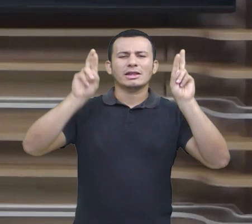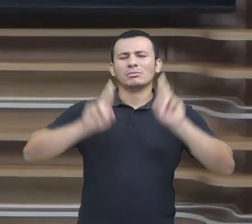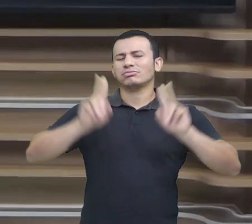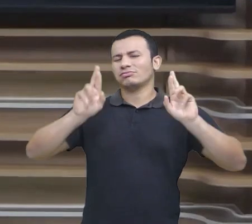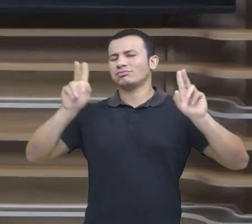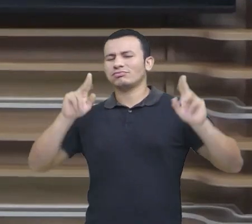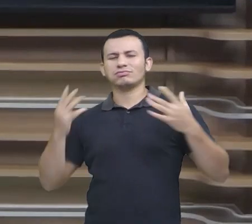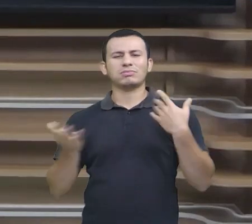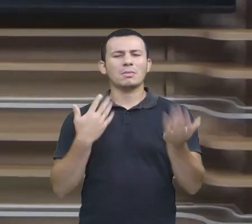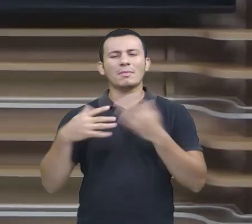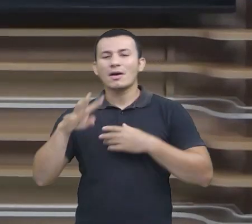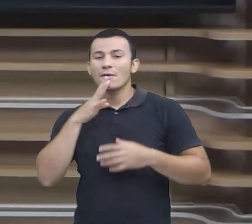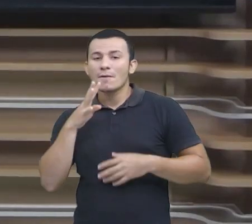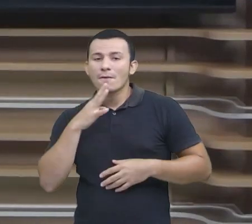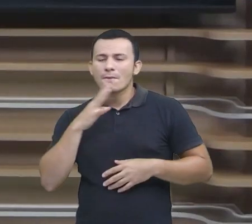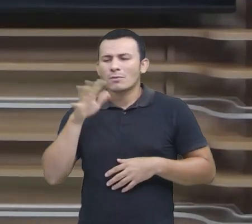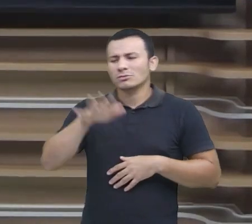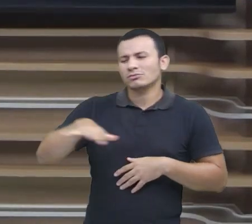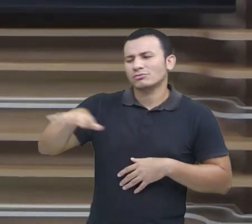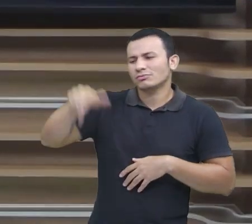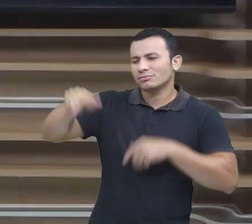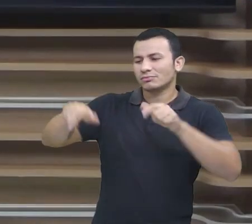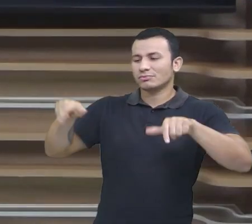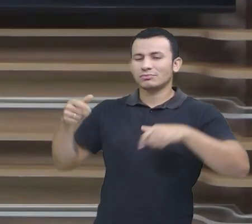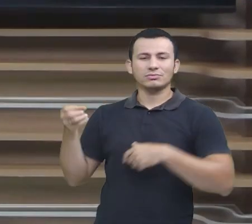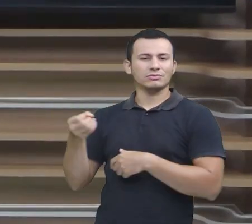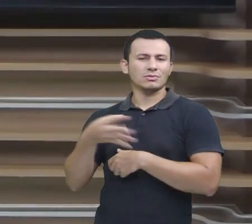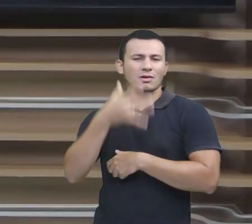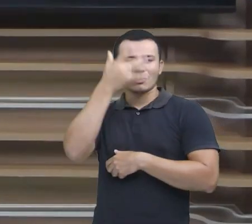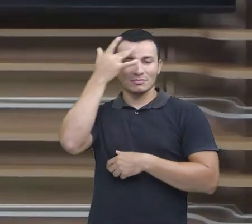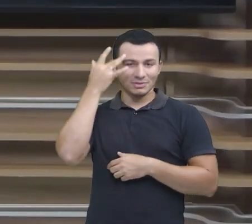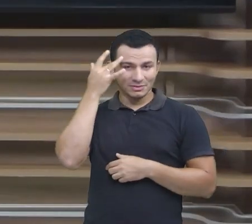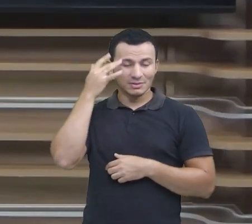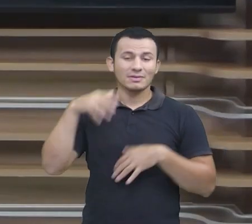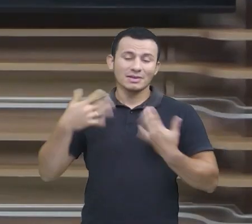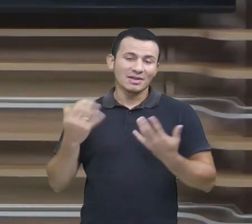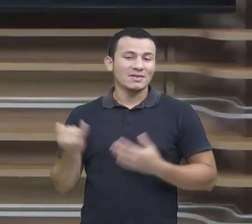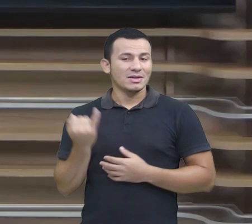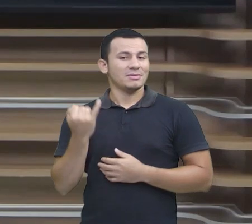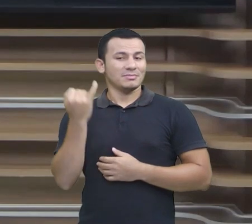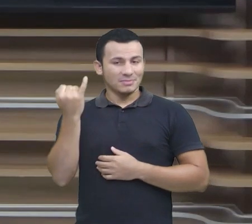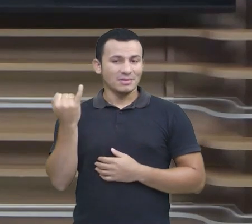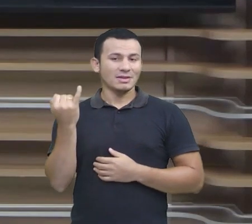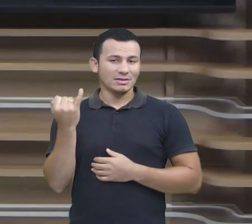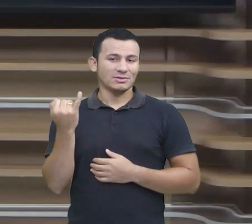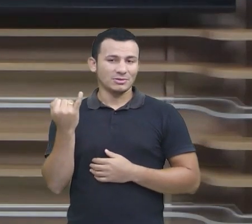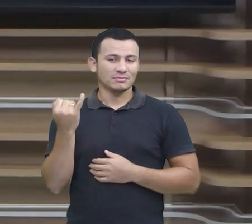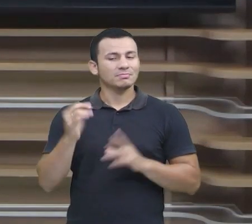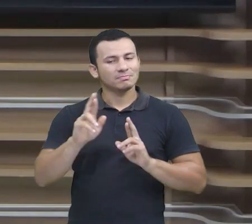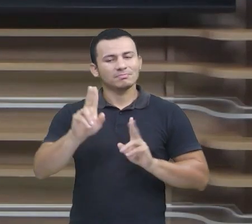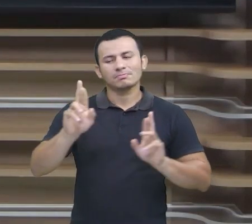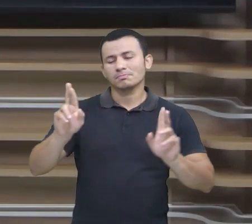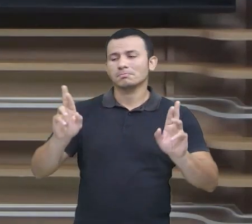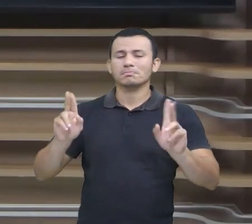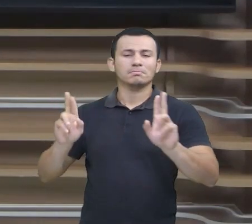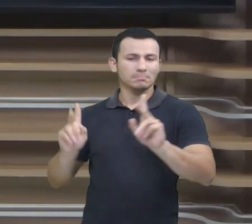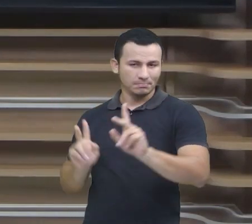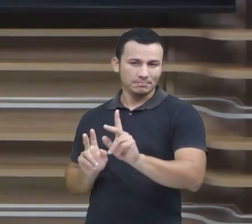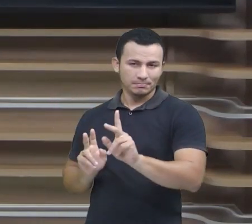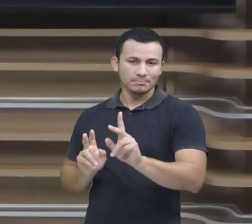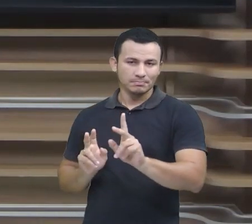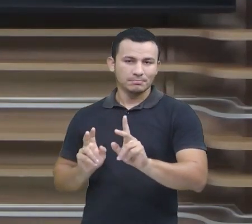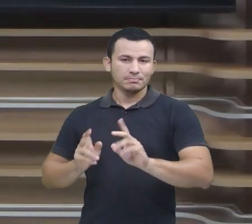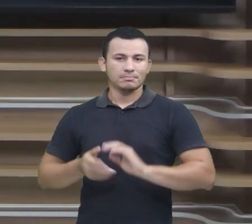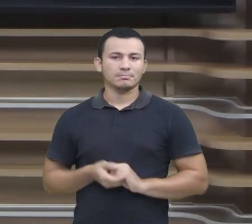podemos conhecer novas pessoas. Então, por isso é muito importante nós sermos diferentes